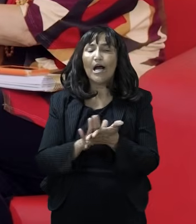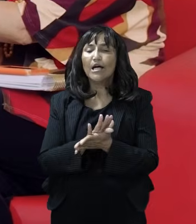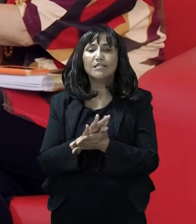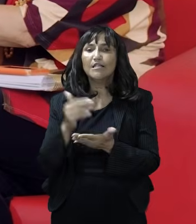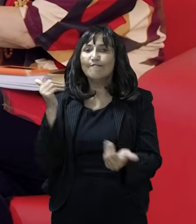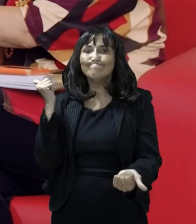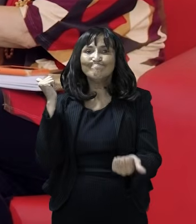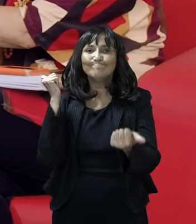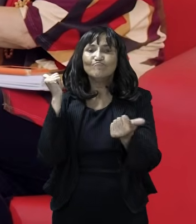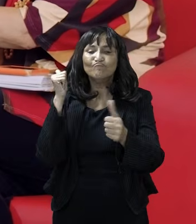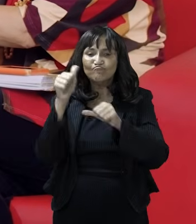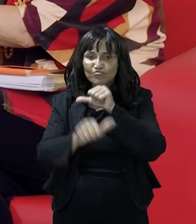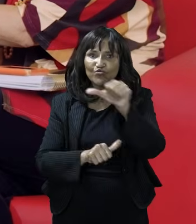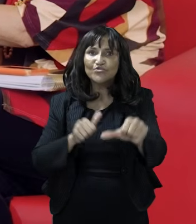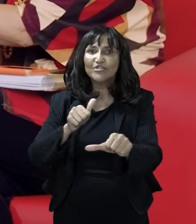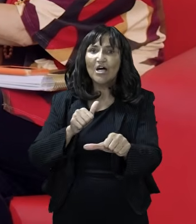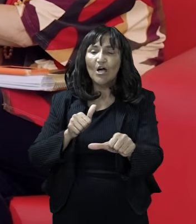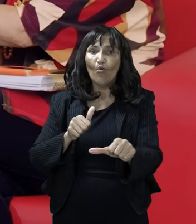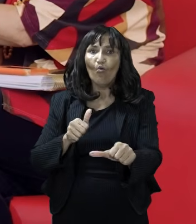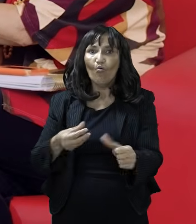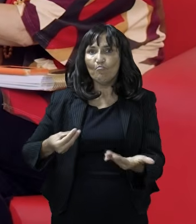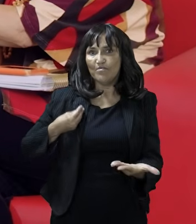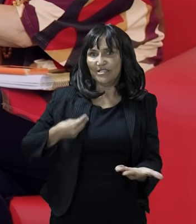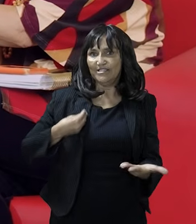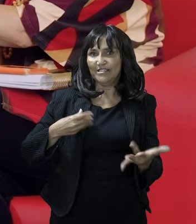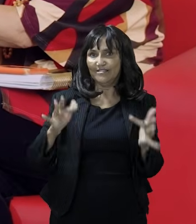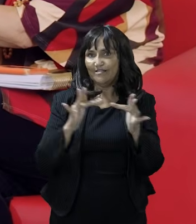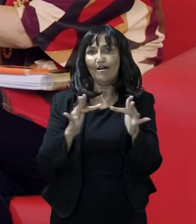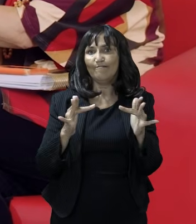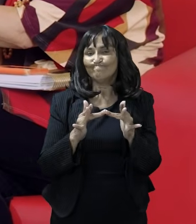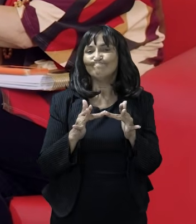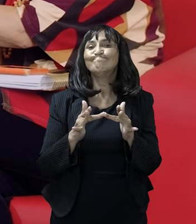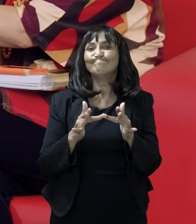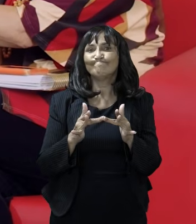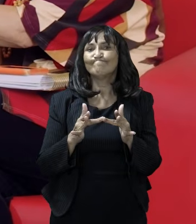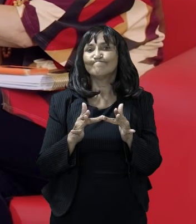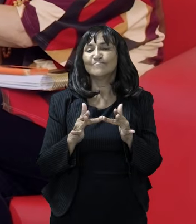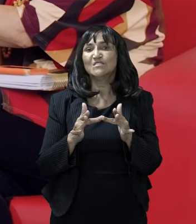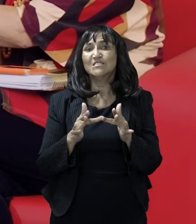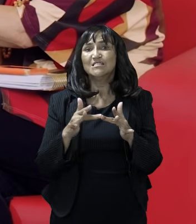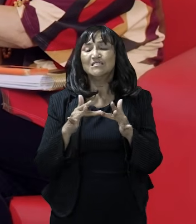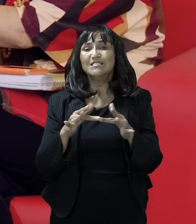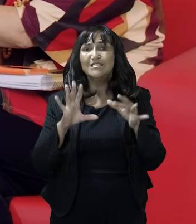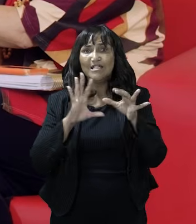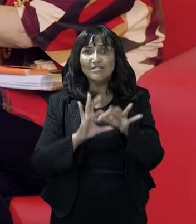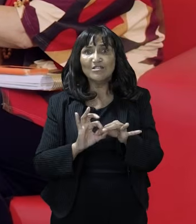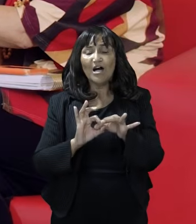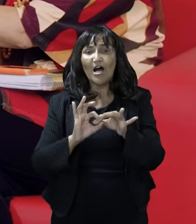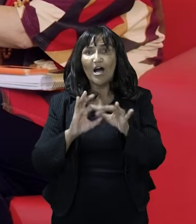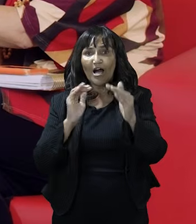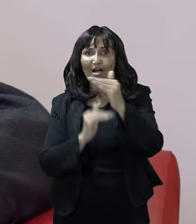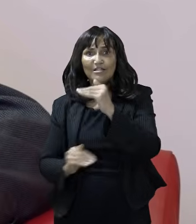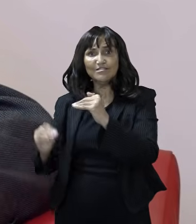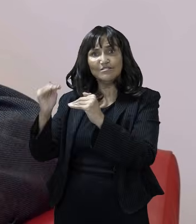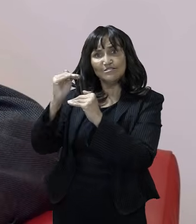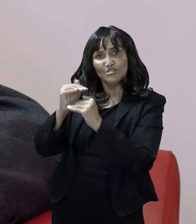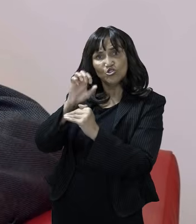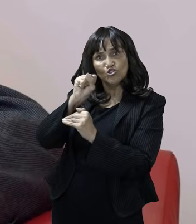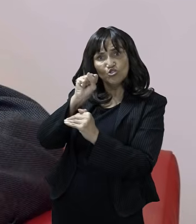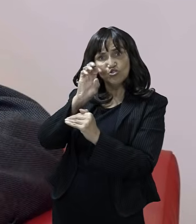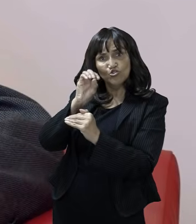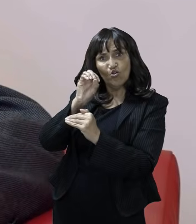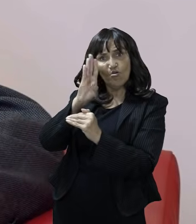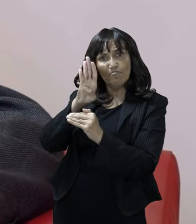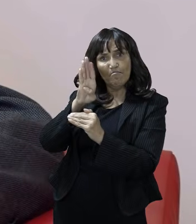nada substitui, né, o contato. Então essa é a reconstrução. A soberania é porque nós queremos fazer um debate do país, o